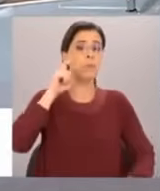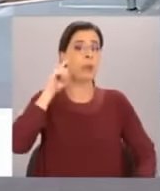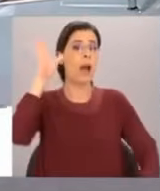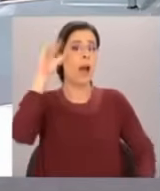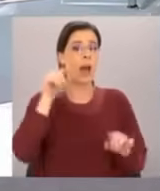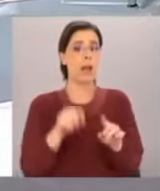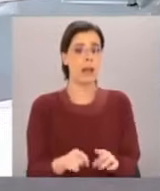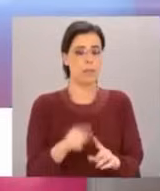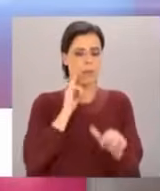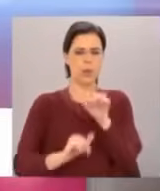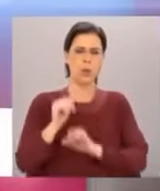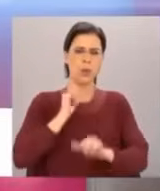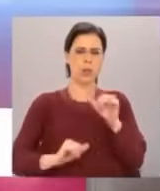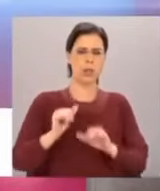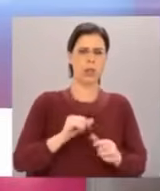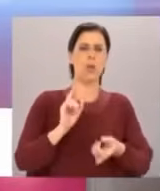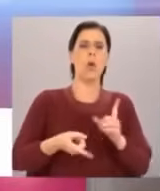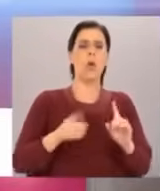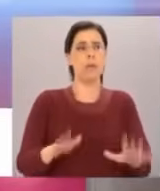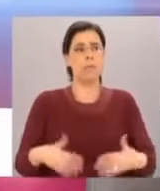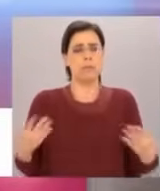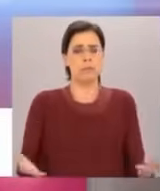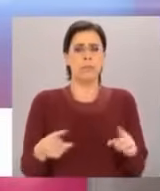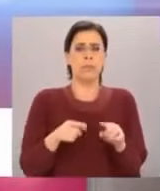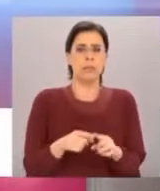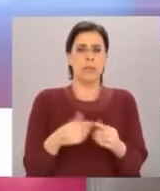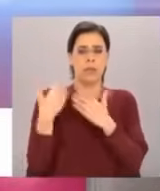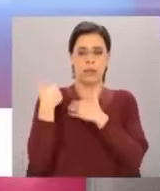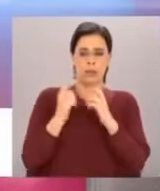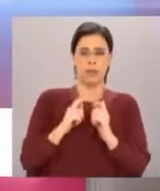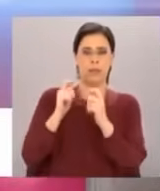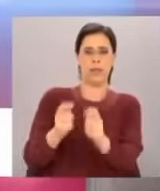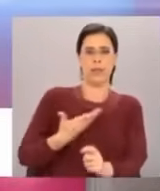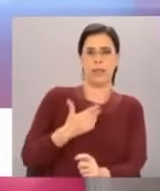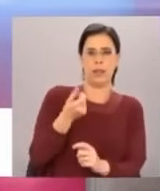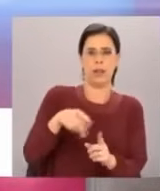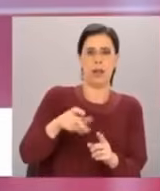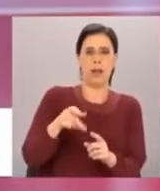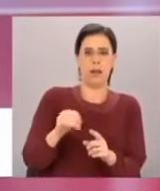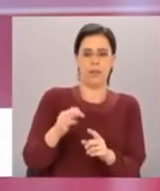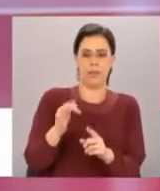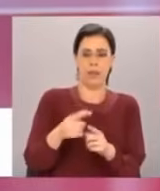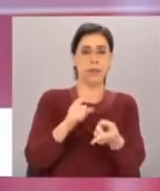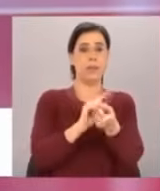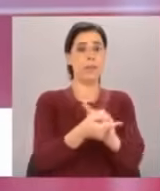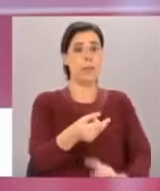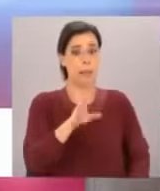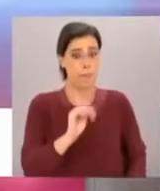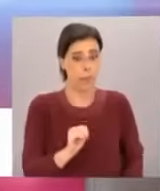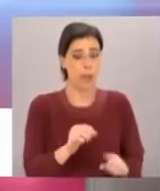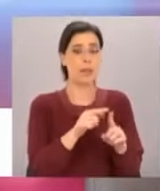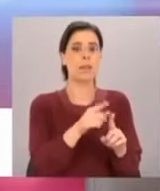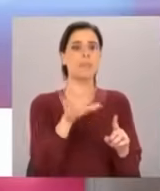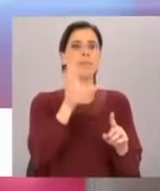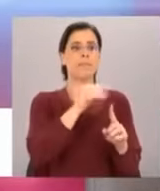proteção animal e com o retrocesso civilizacional né que ele possa ser não só a passagem da tutela para agregar o caso de uma Jeff no caso do PS1